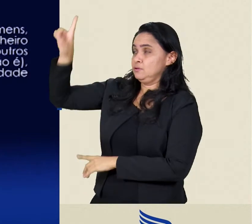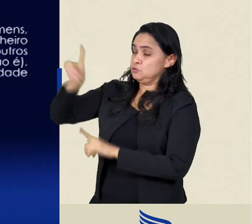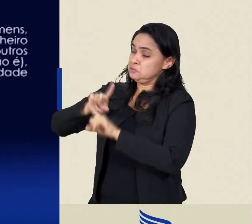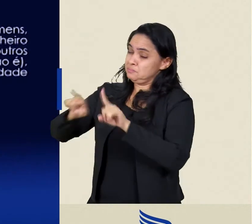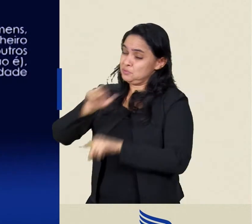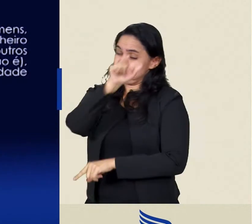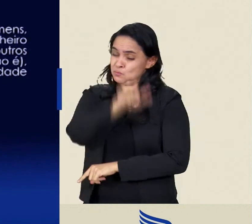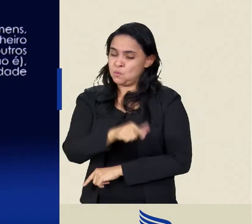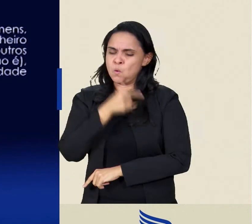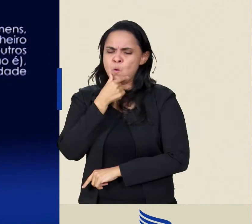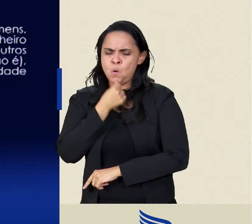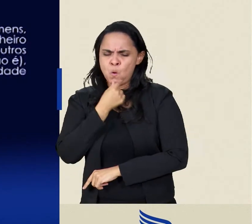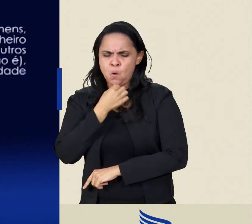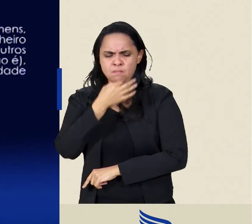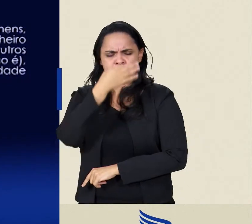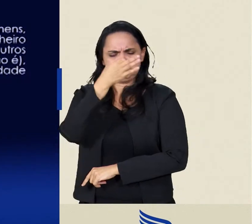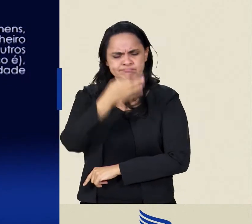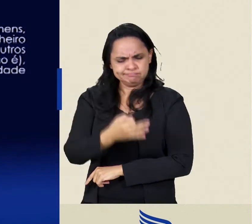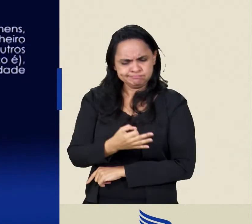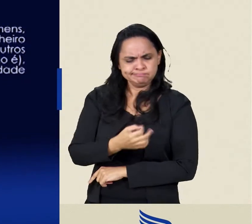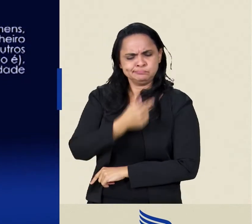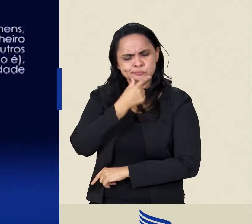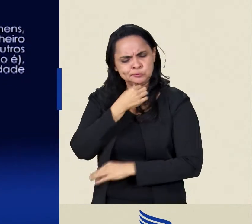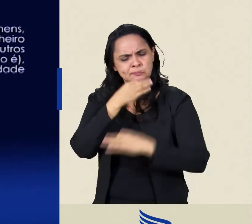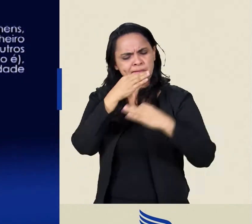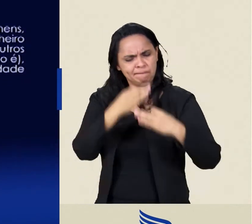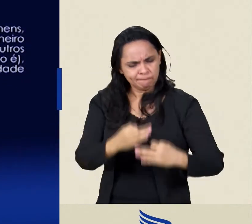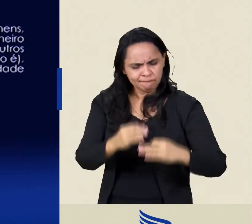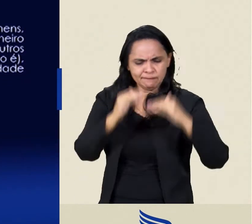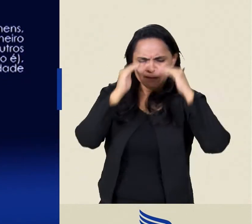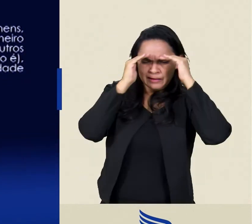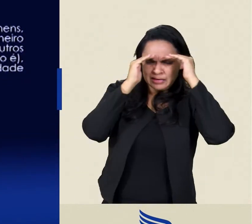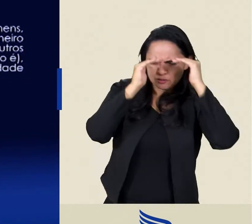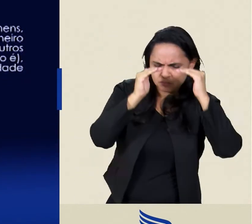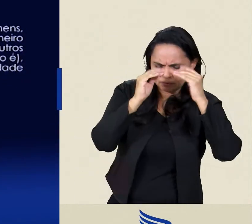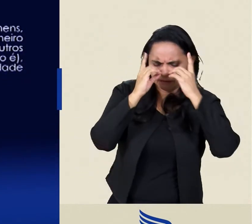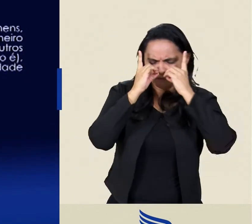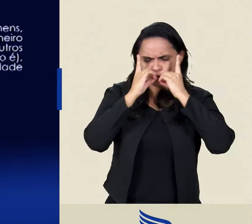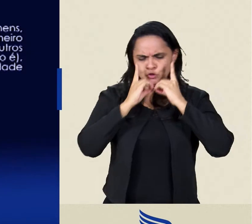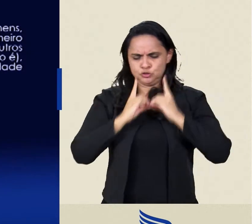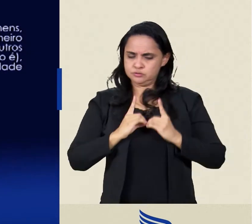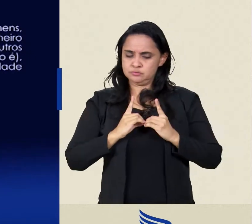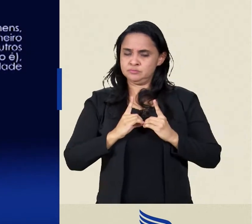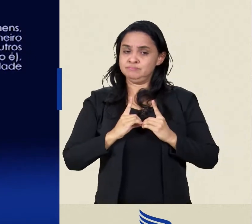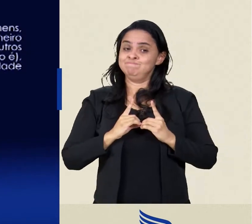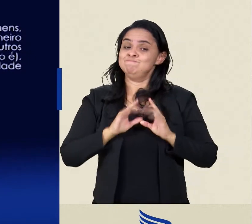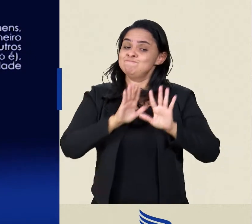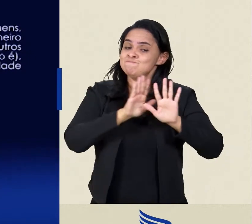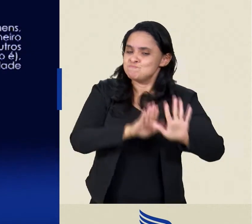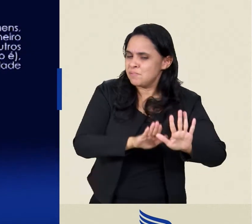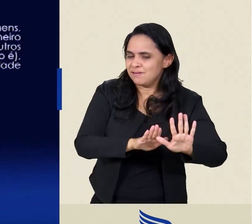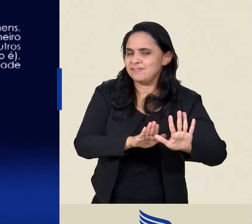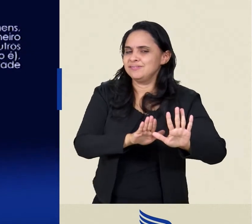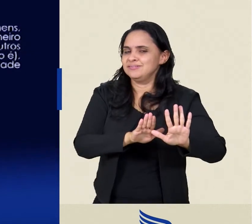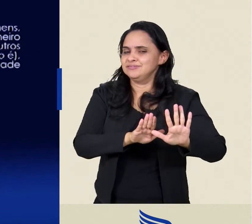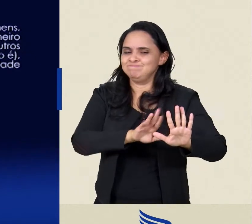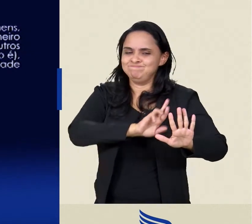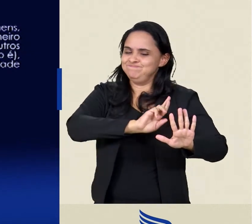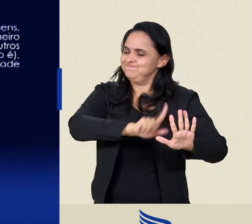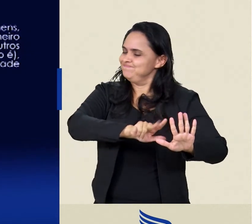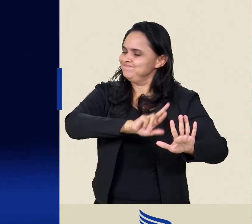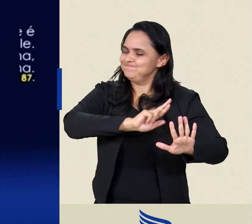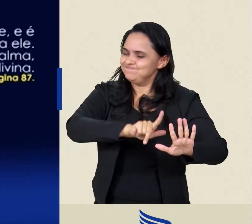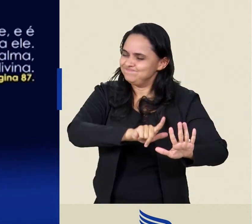sua escolha fosse em todos os outros aspectos digno, o que porém ele não é, no entanto, ele